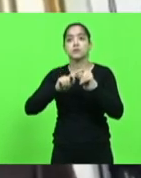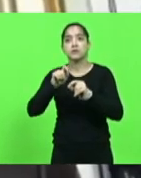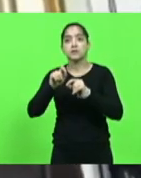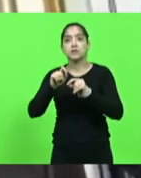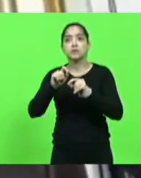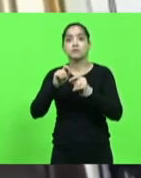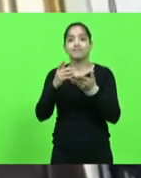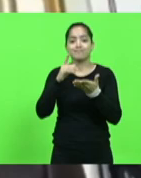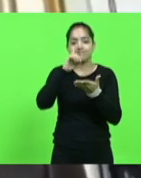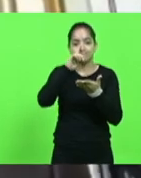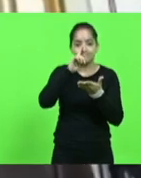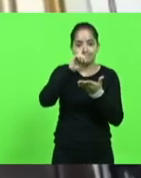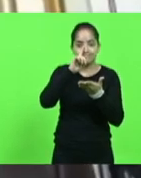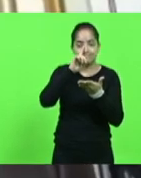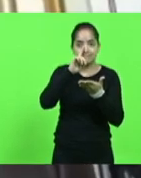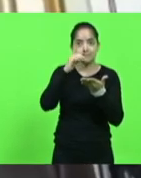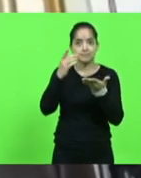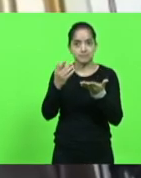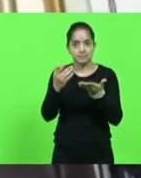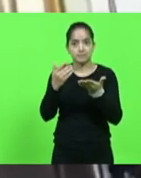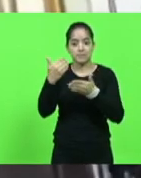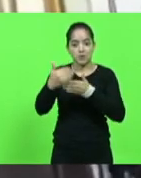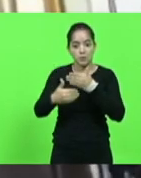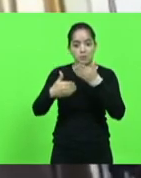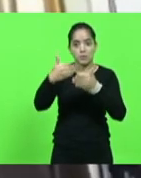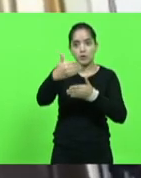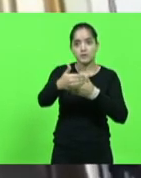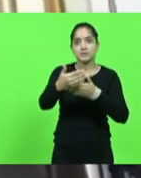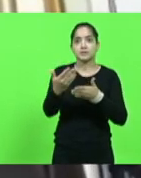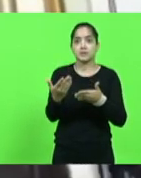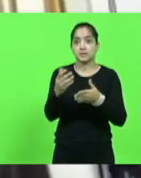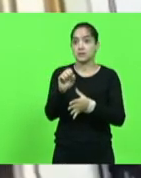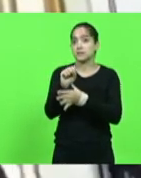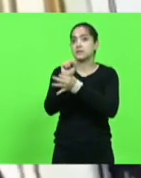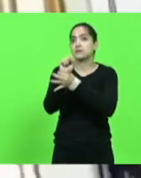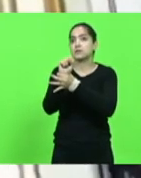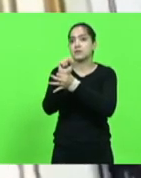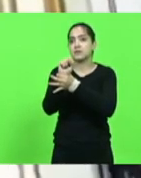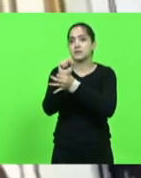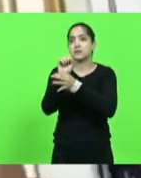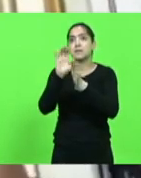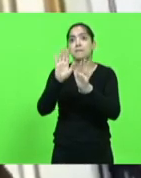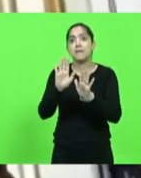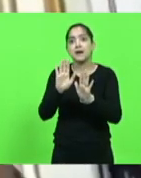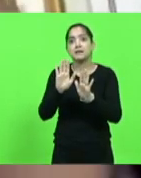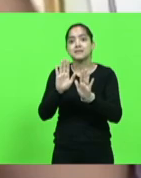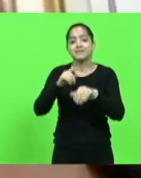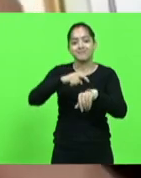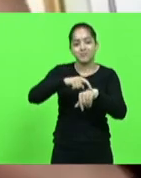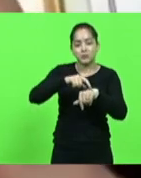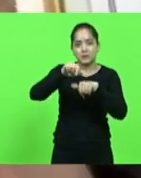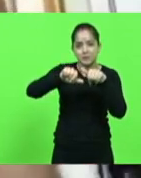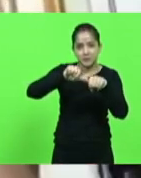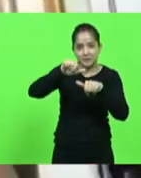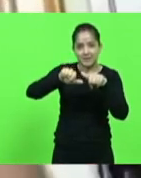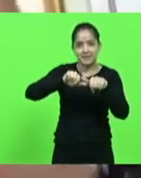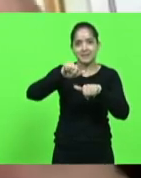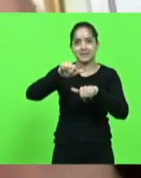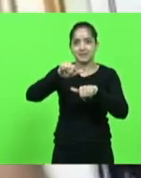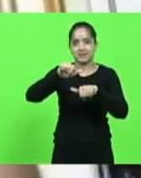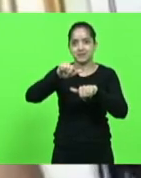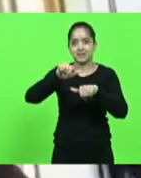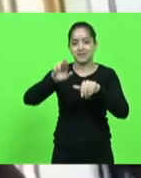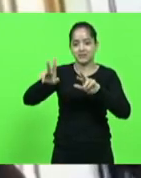em risco o processo ou a segurança do processo, mas simplesmente por esse delay do presencial com